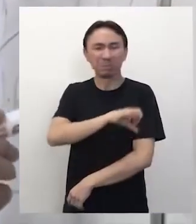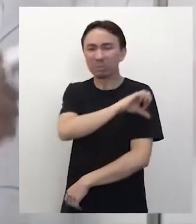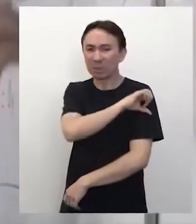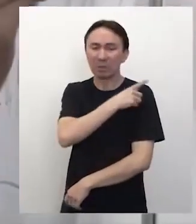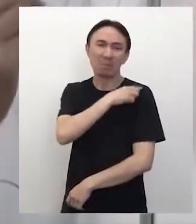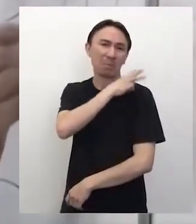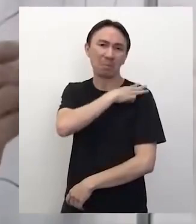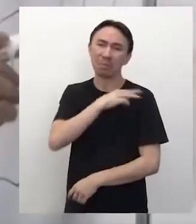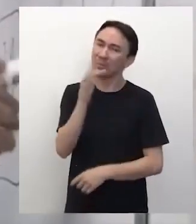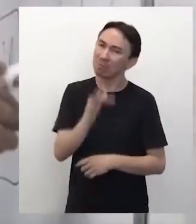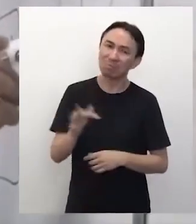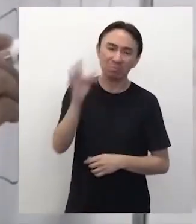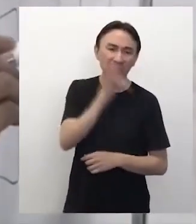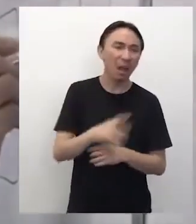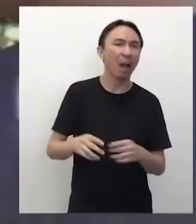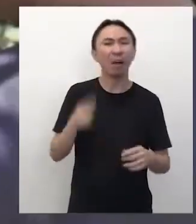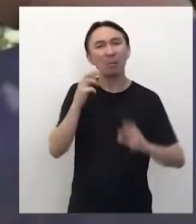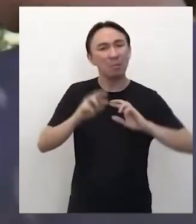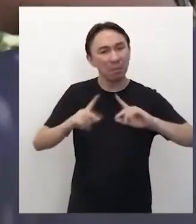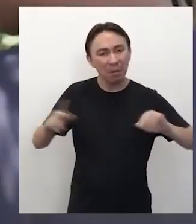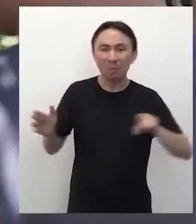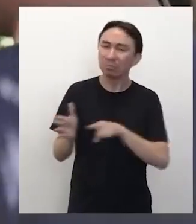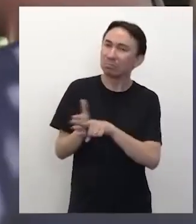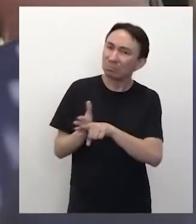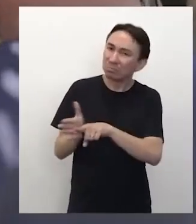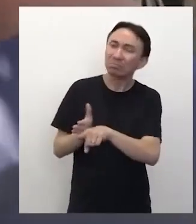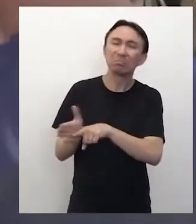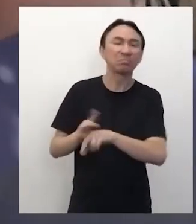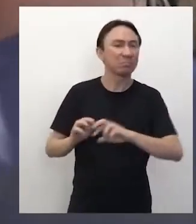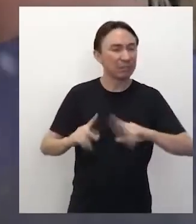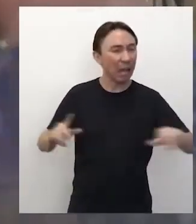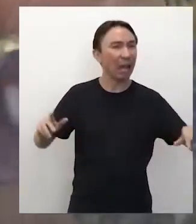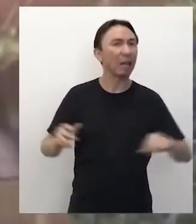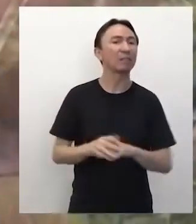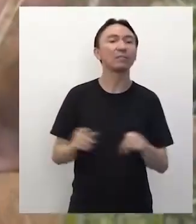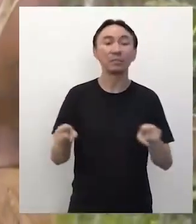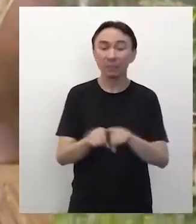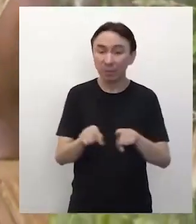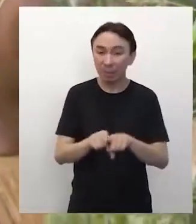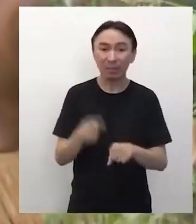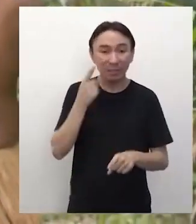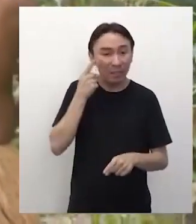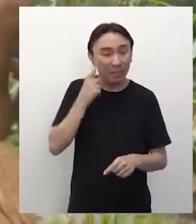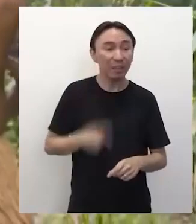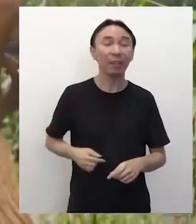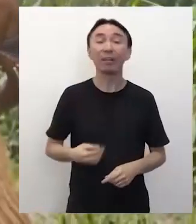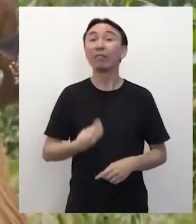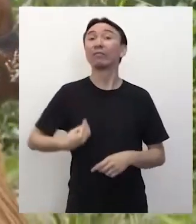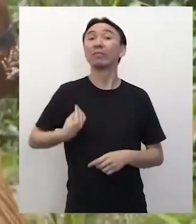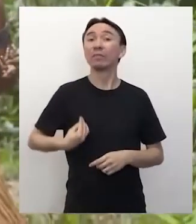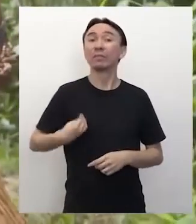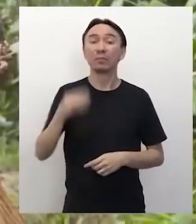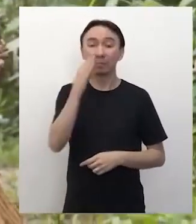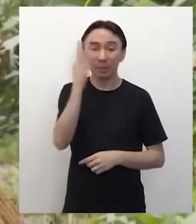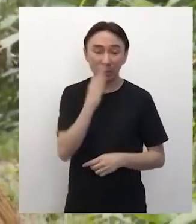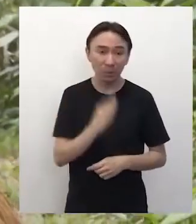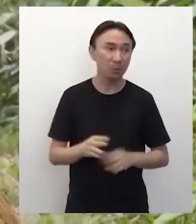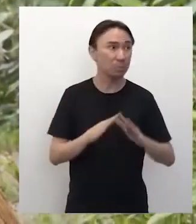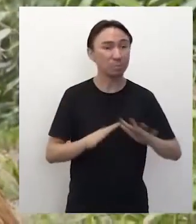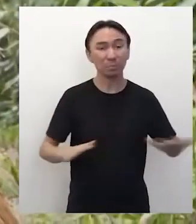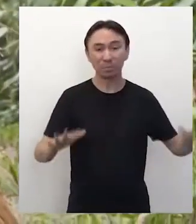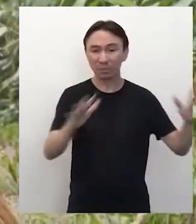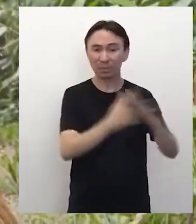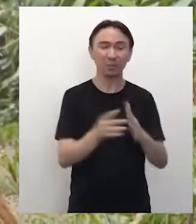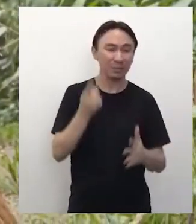pesquisadores, acadêmicos e para o conhecimento da realidade brasileira. Ele cobre áreas de grupos populacionais